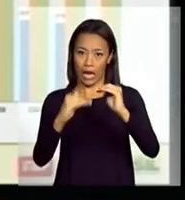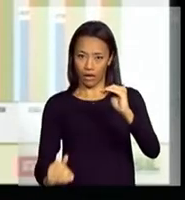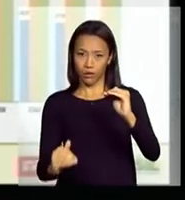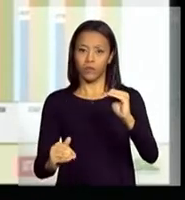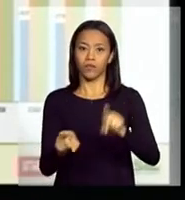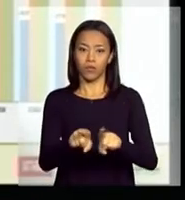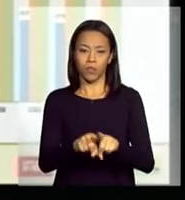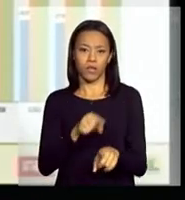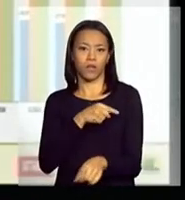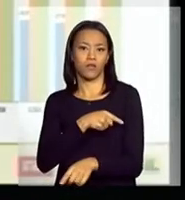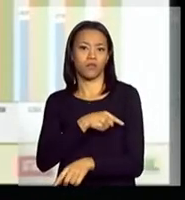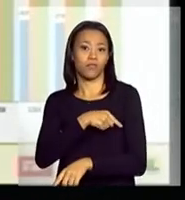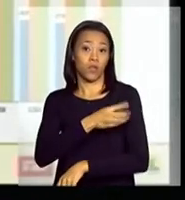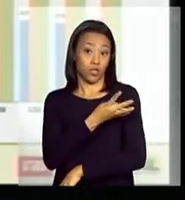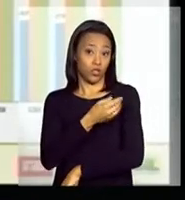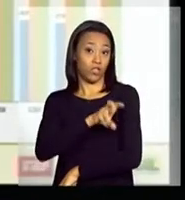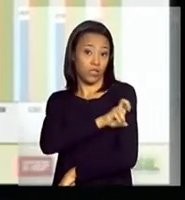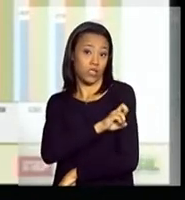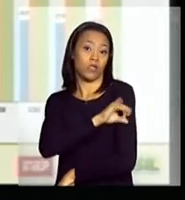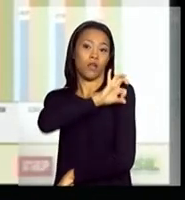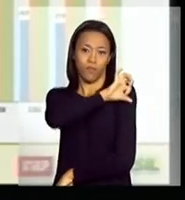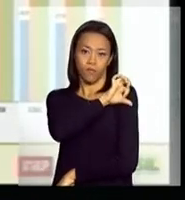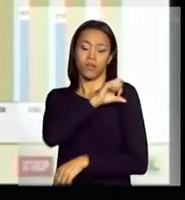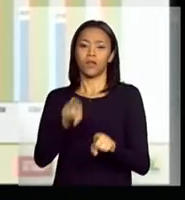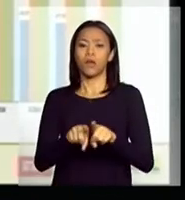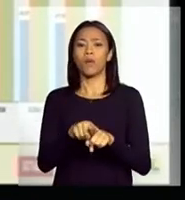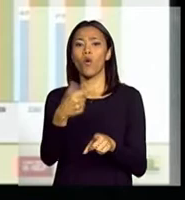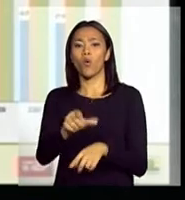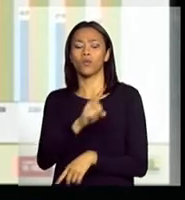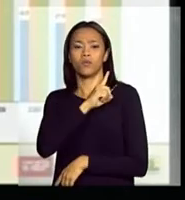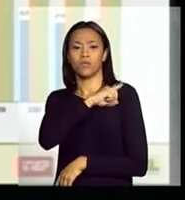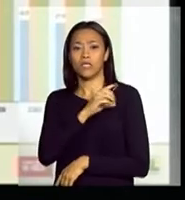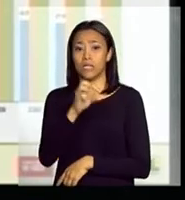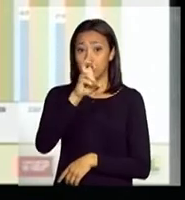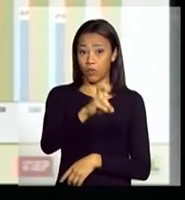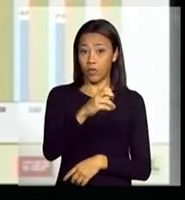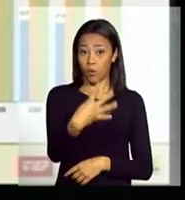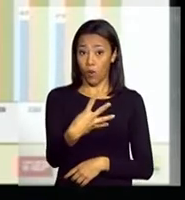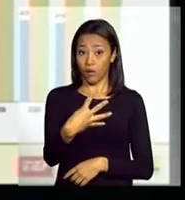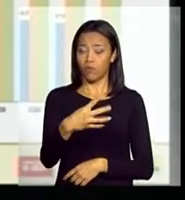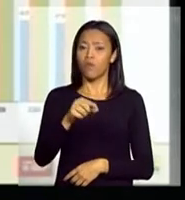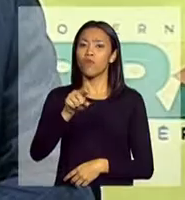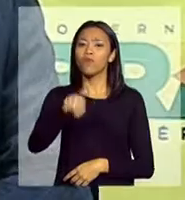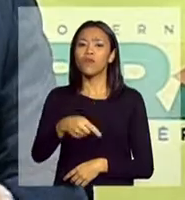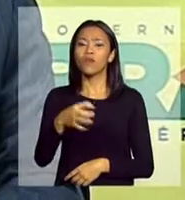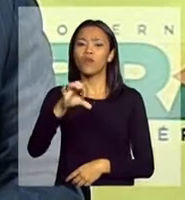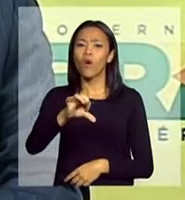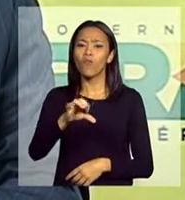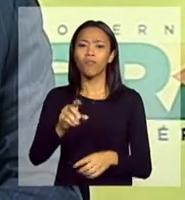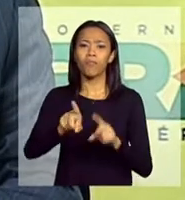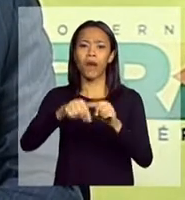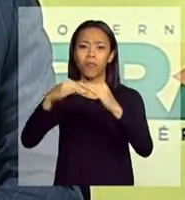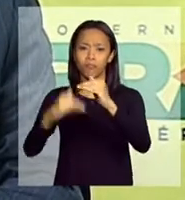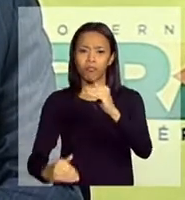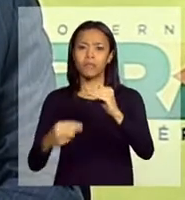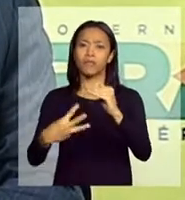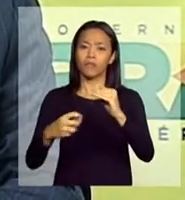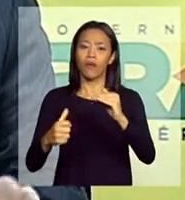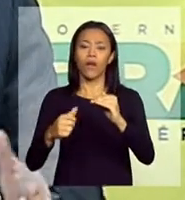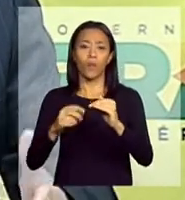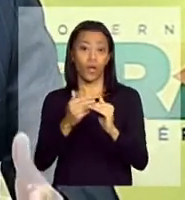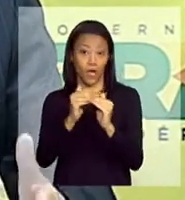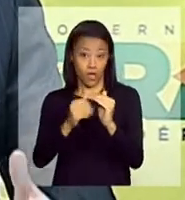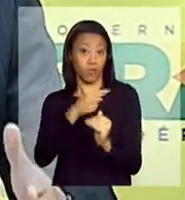o hino ensino médio caiu de 54,9 para 31,1 o crescimento muito expressivo